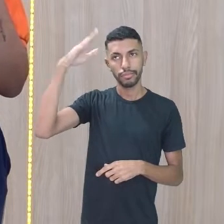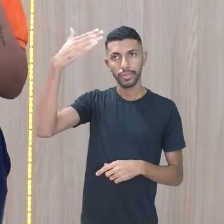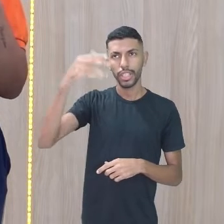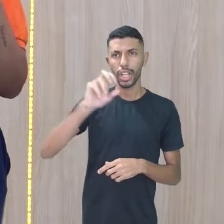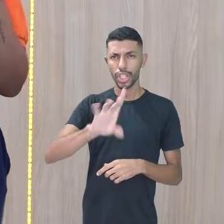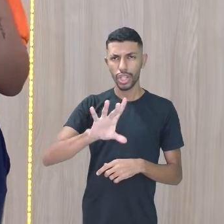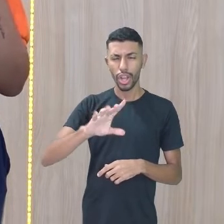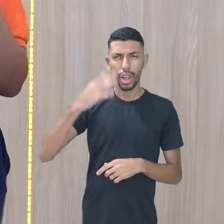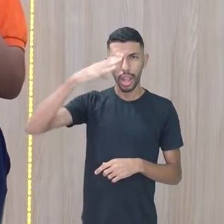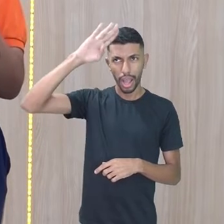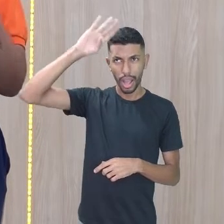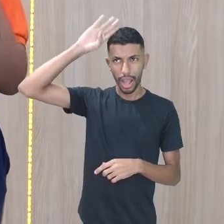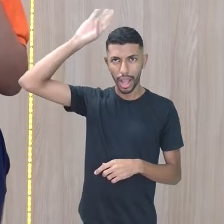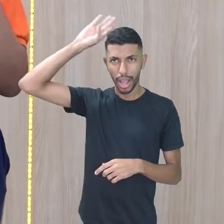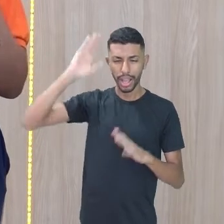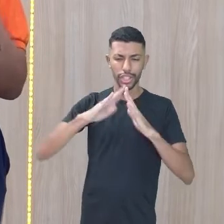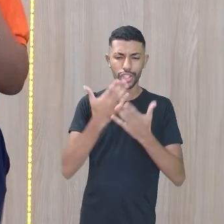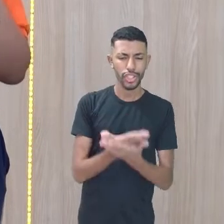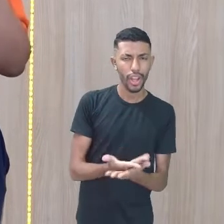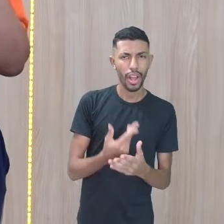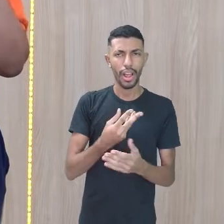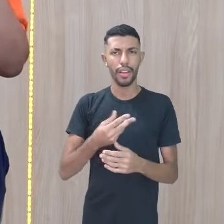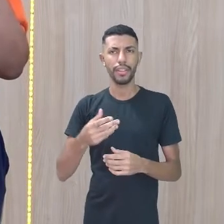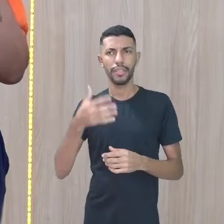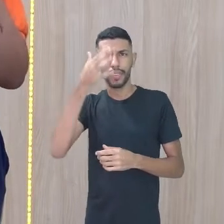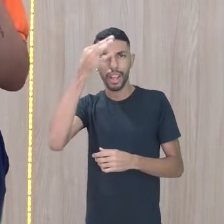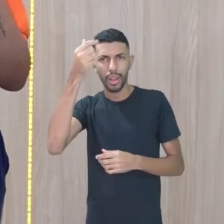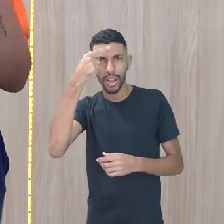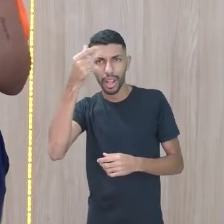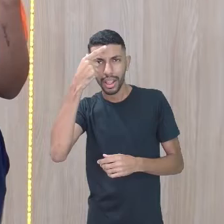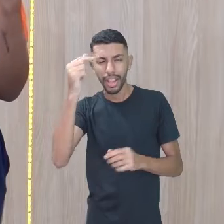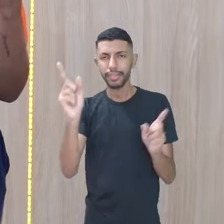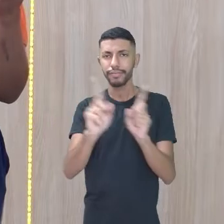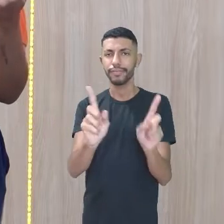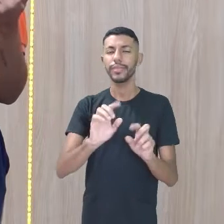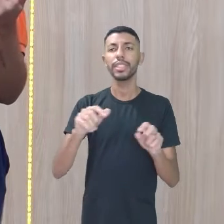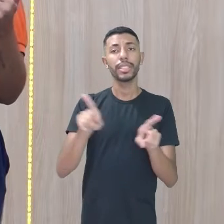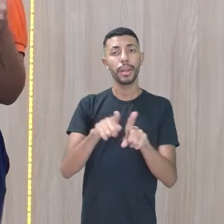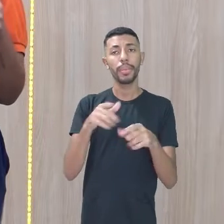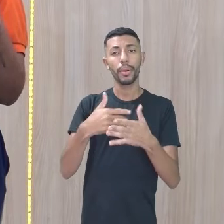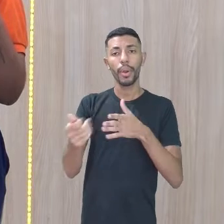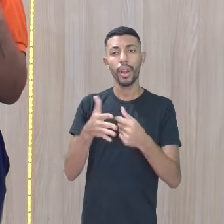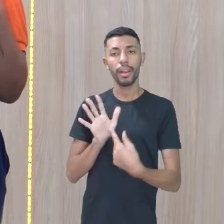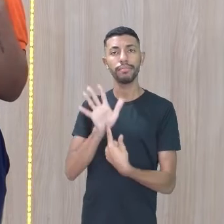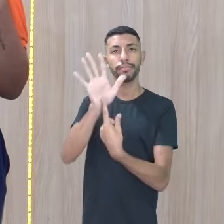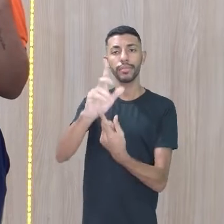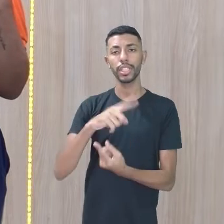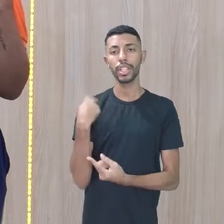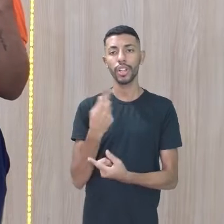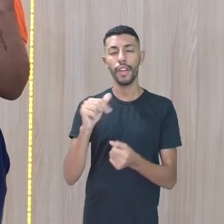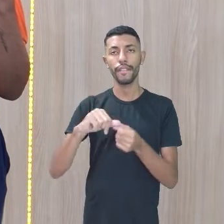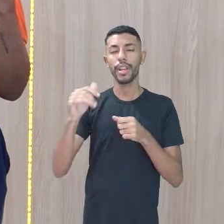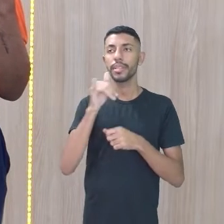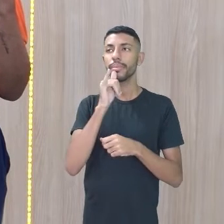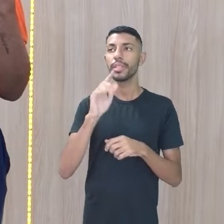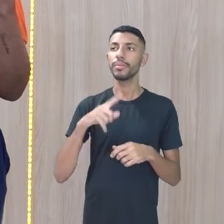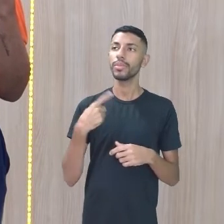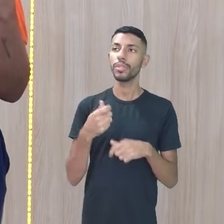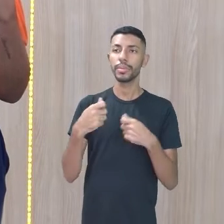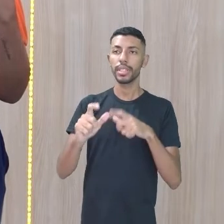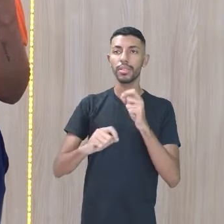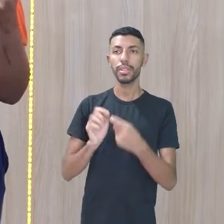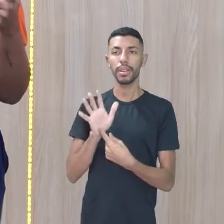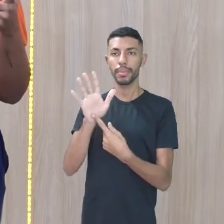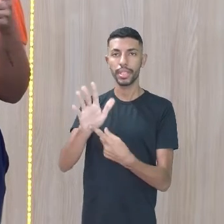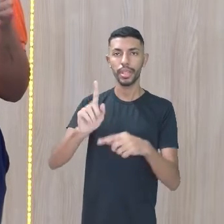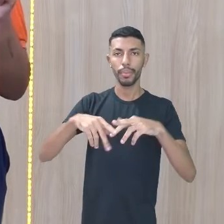vida acadêmica, na escola, na faculdade, mas também em qualquer apresentação que a gente faça, que é quando a gente precisa